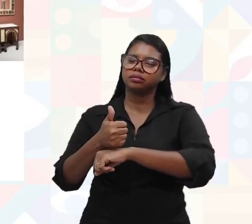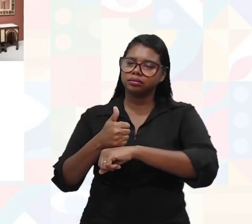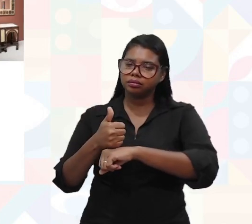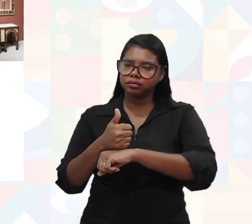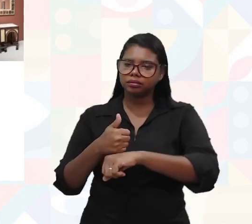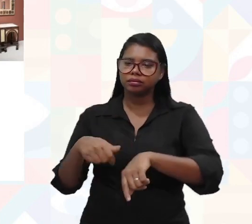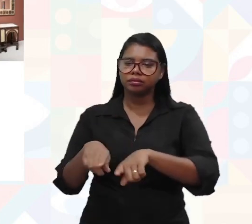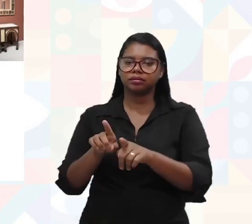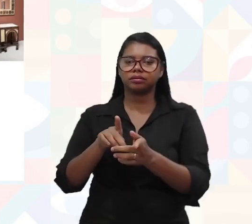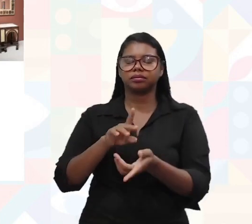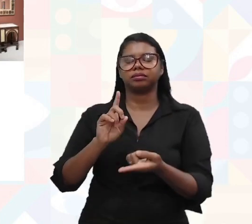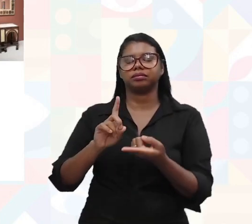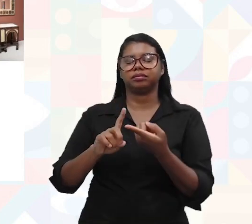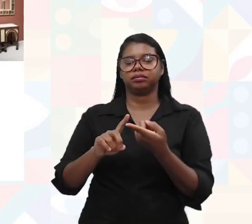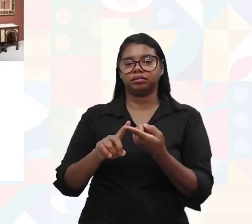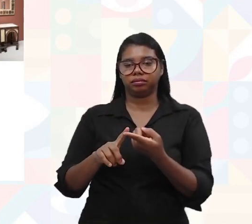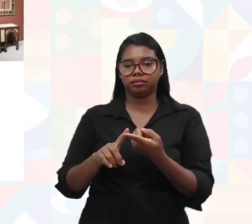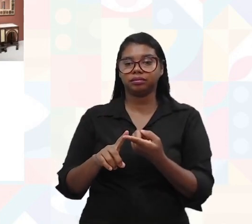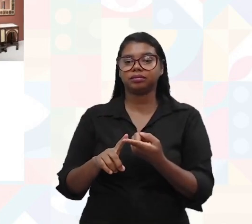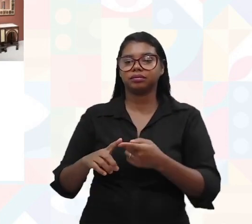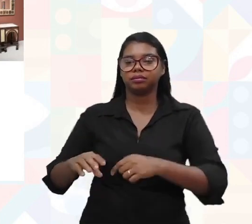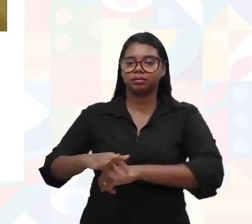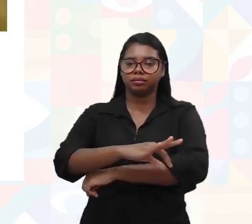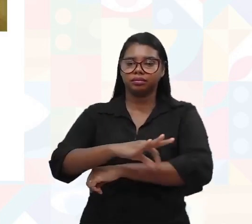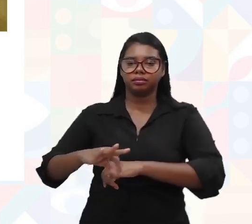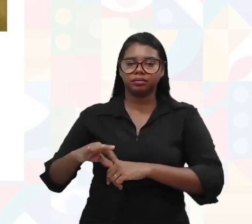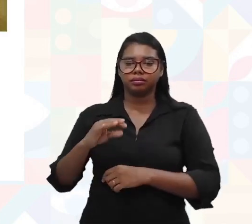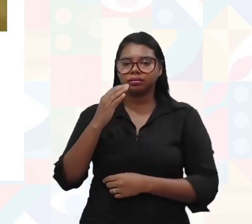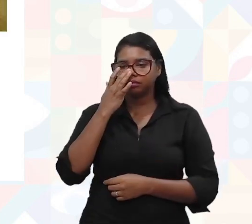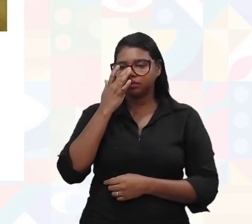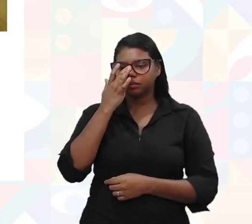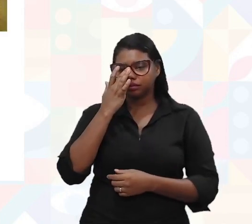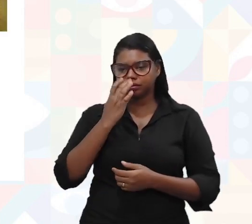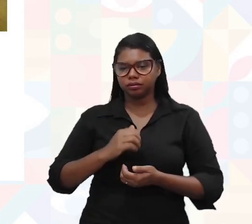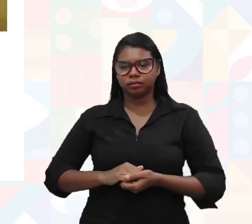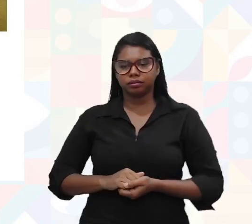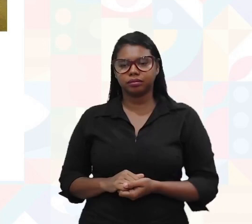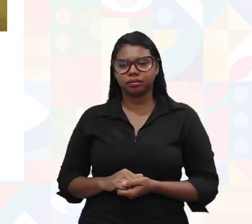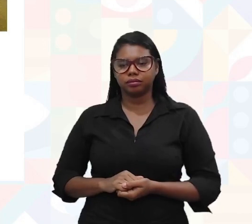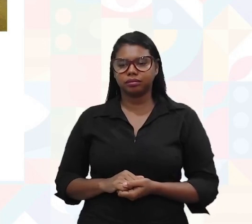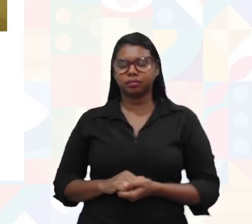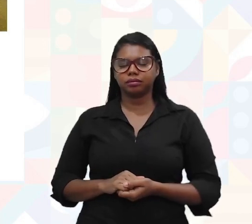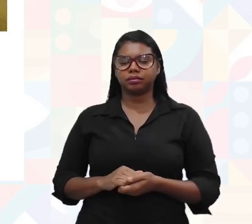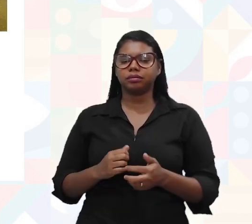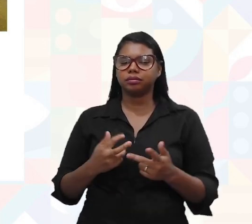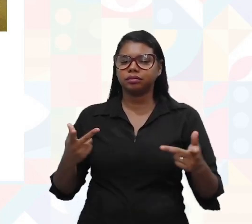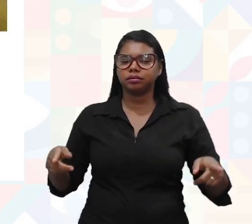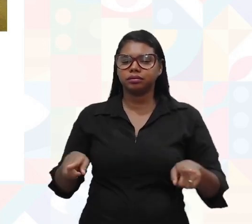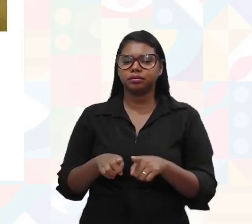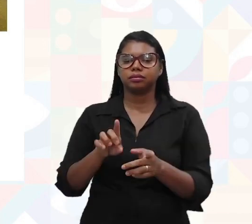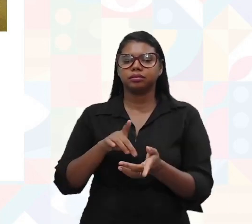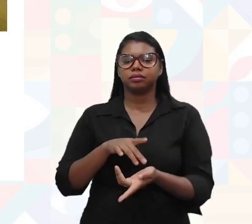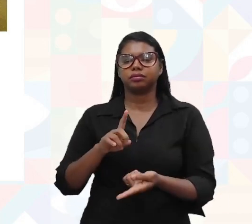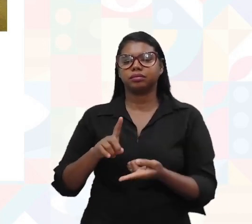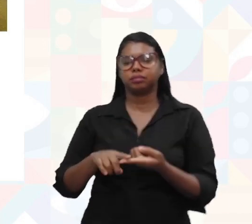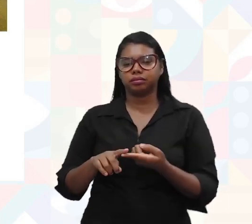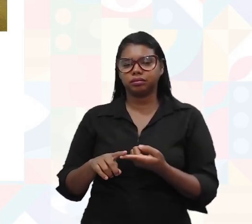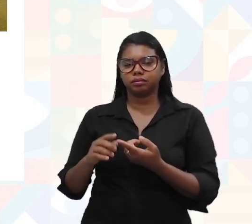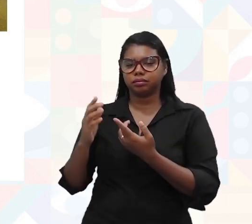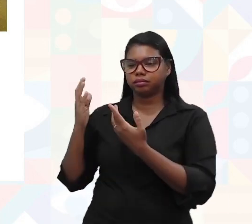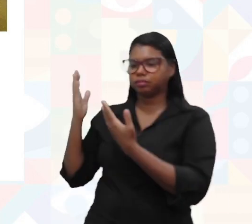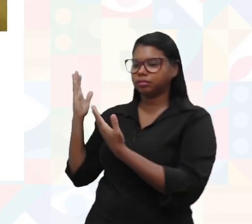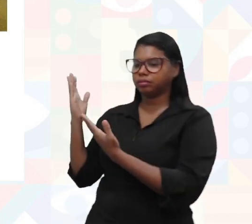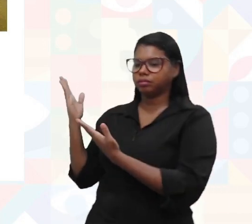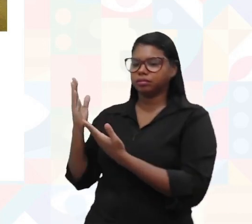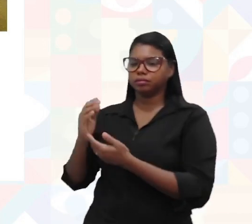colega, mas separado do arquiteto propriamente dito. Então a gente tem uma outra situação aqui, a secessão vienense, né,